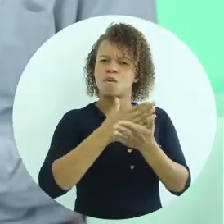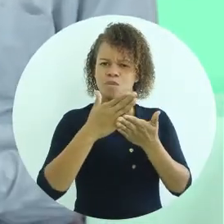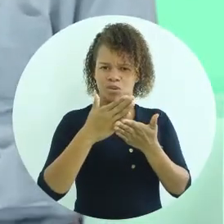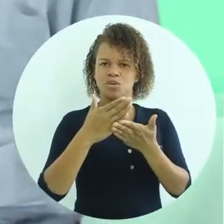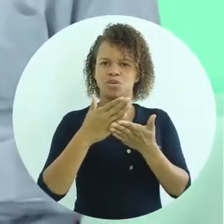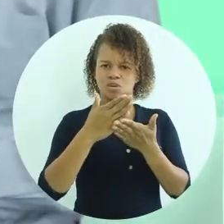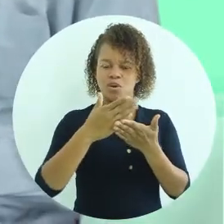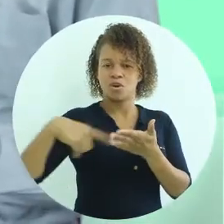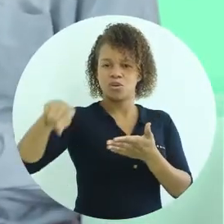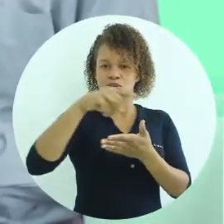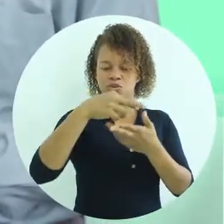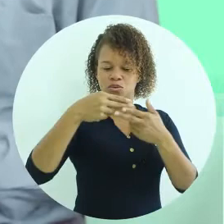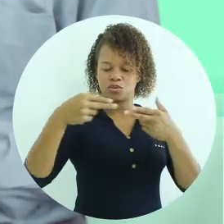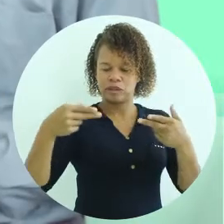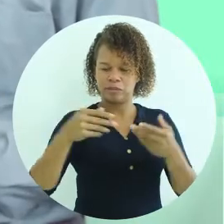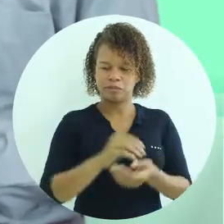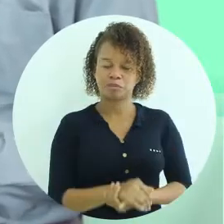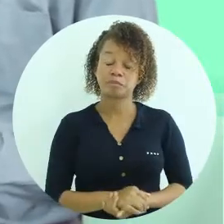como é que começou o seu negócio?